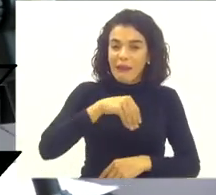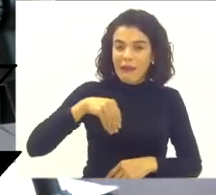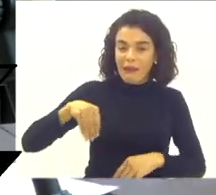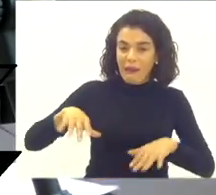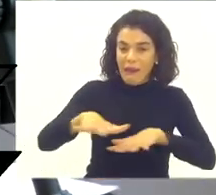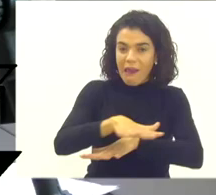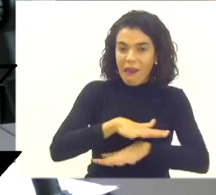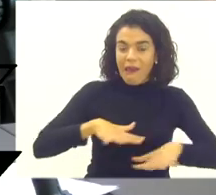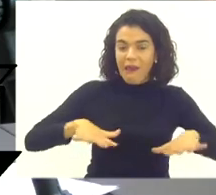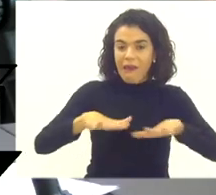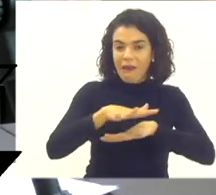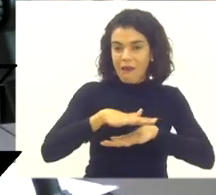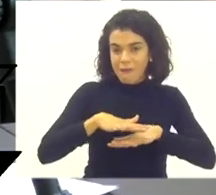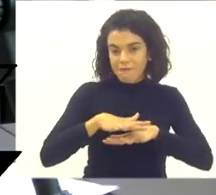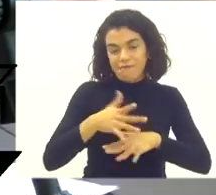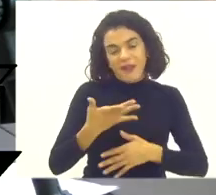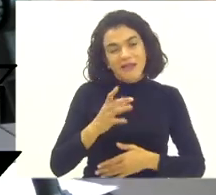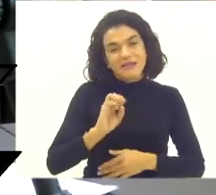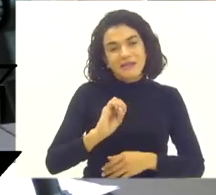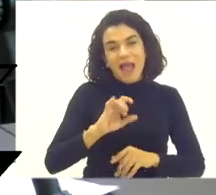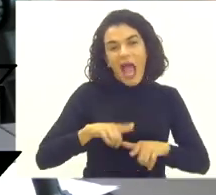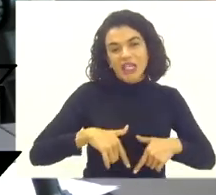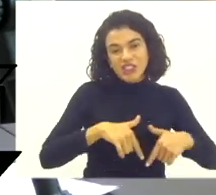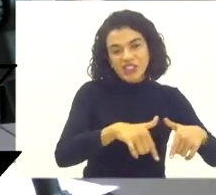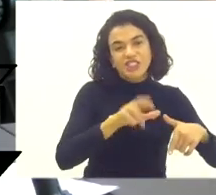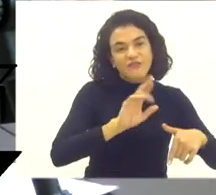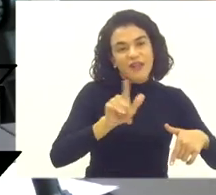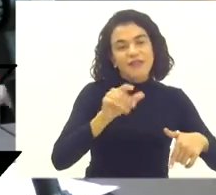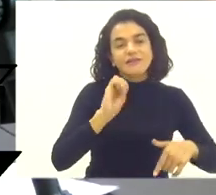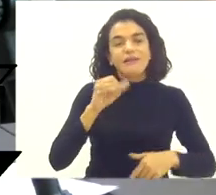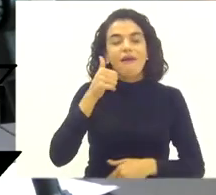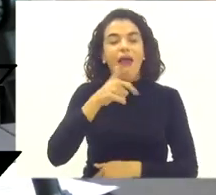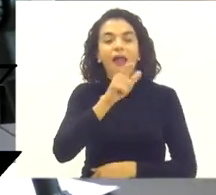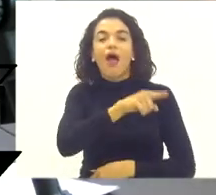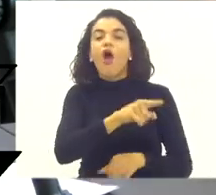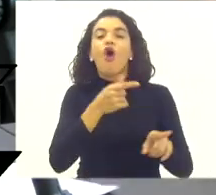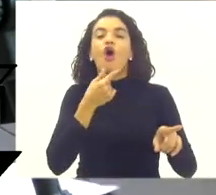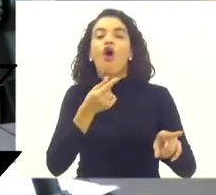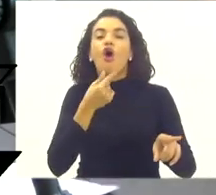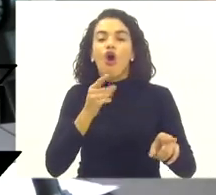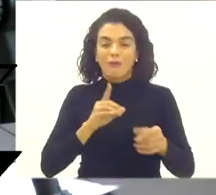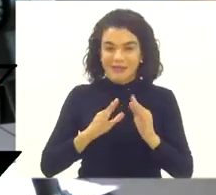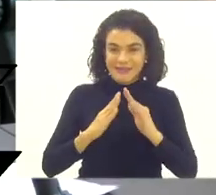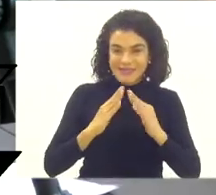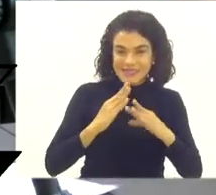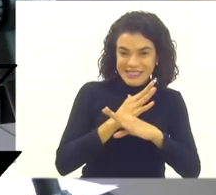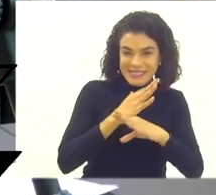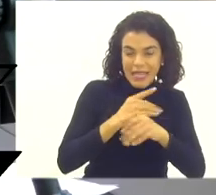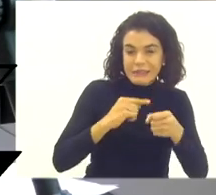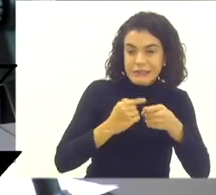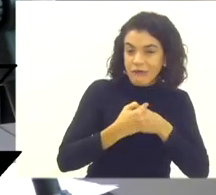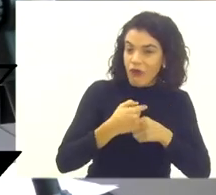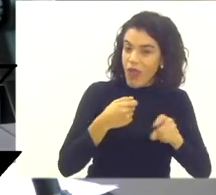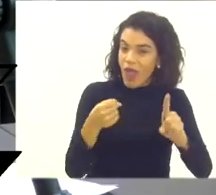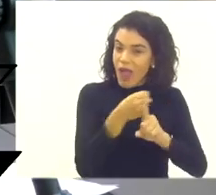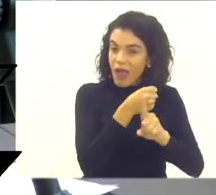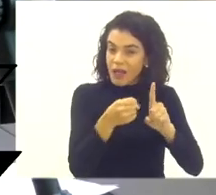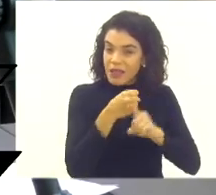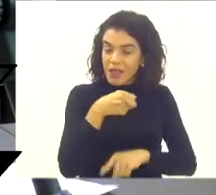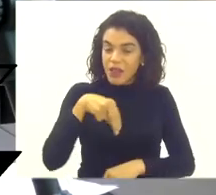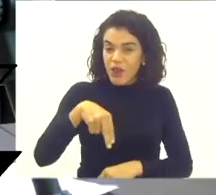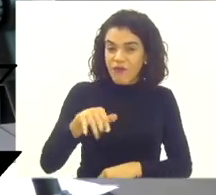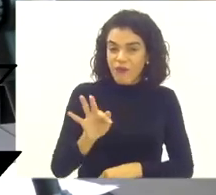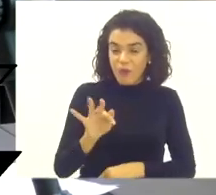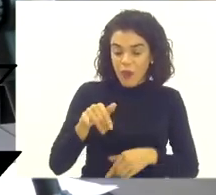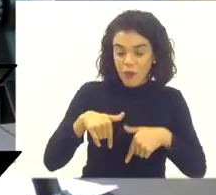certeza que agiriam um pouco diferente se ela não fosse mulher certeza absoluta cidade no interior foi agredida lá em Nova Friburgo Vamos fazer um